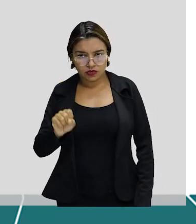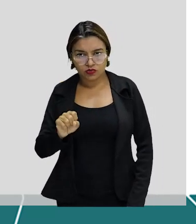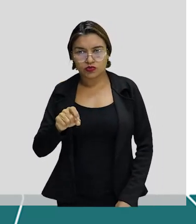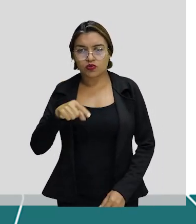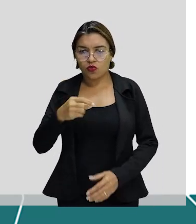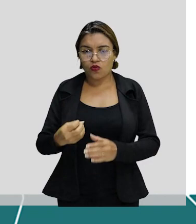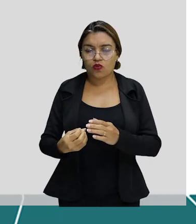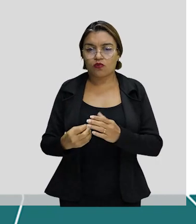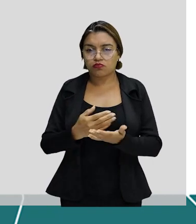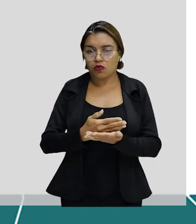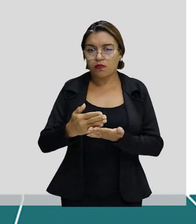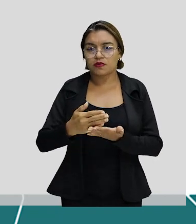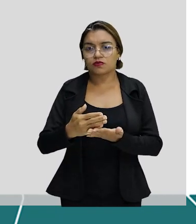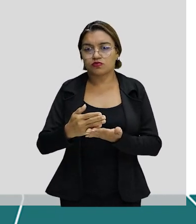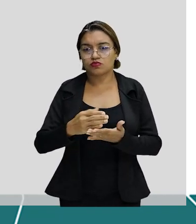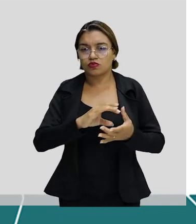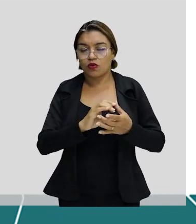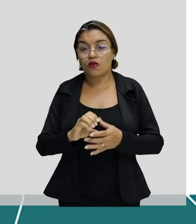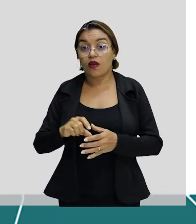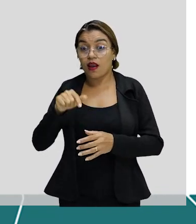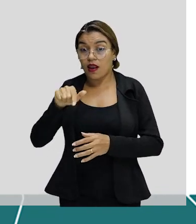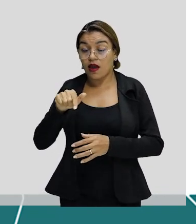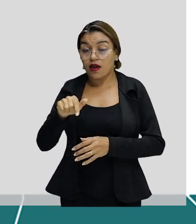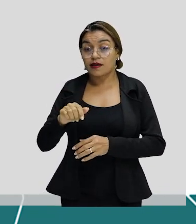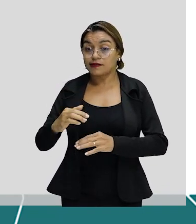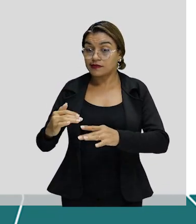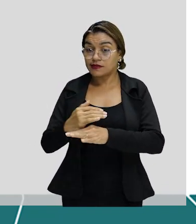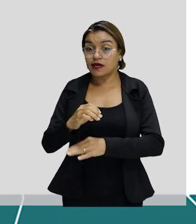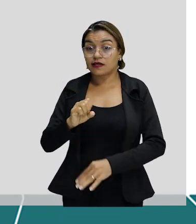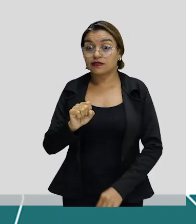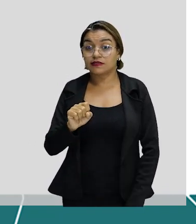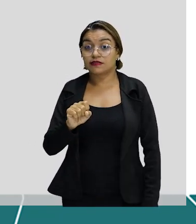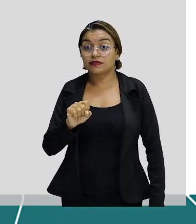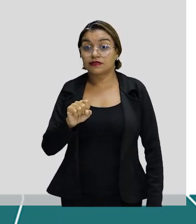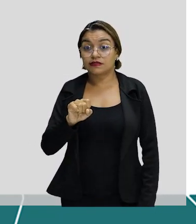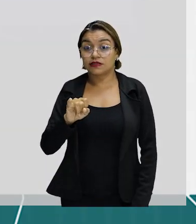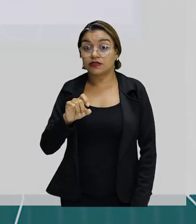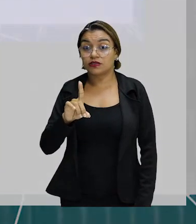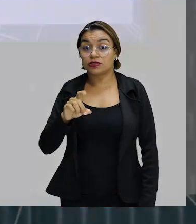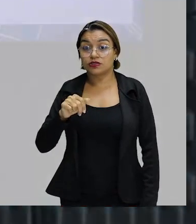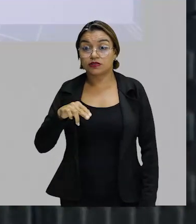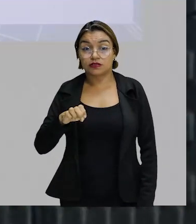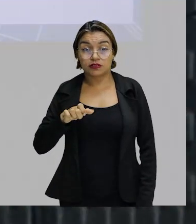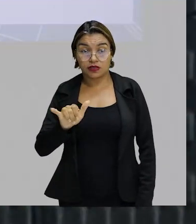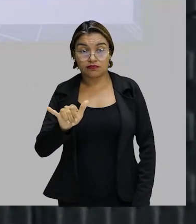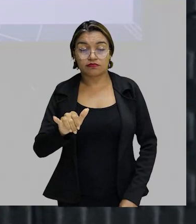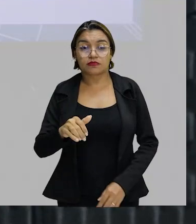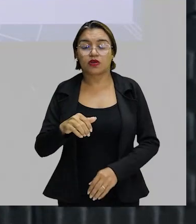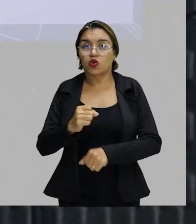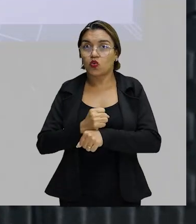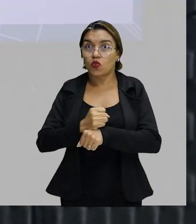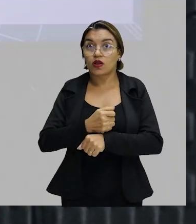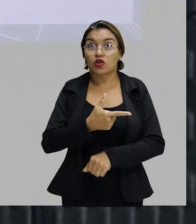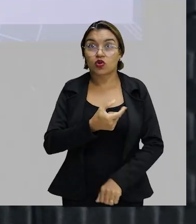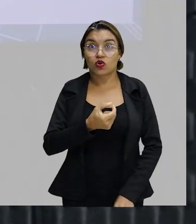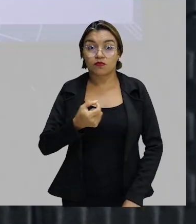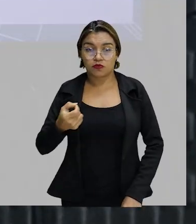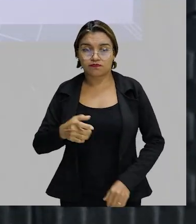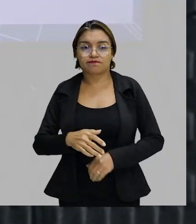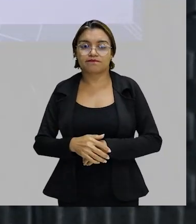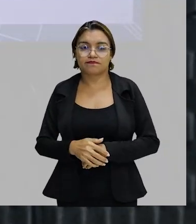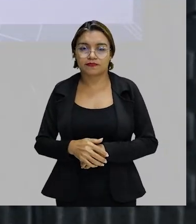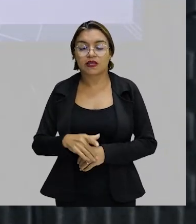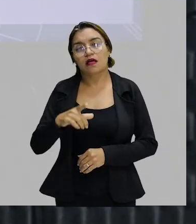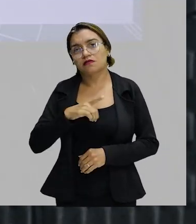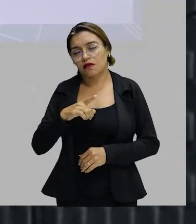em 2000 então existem dois tipos de modalidade no salto ornamental o que o indivíduo realiza o